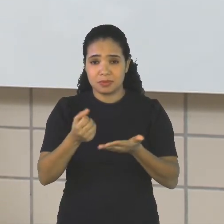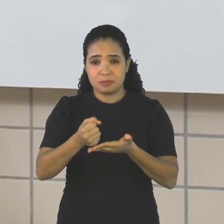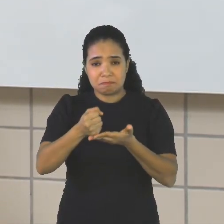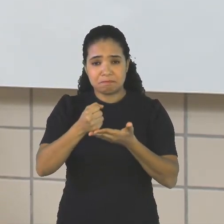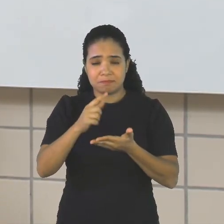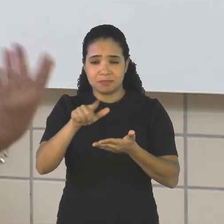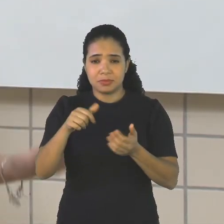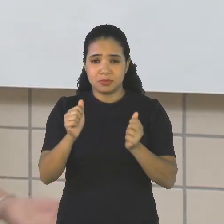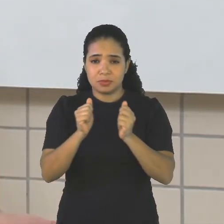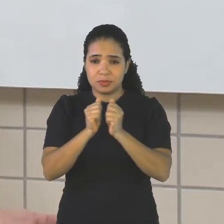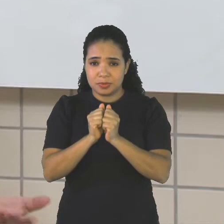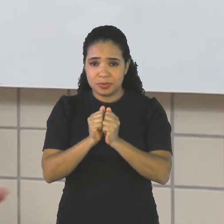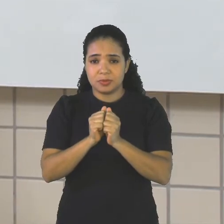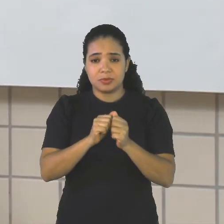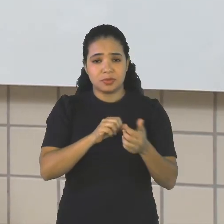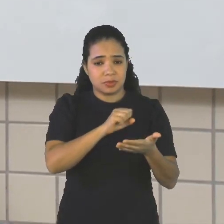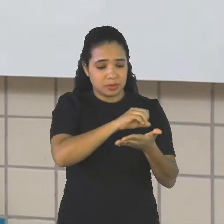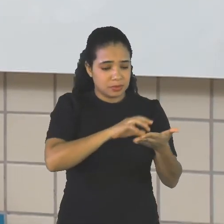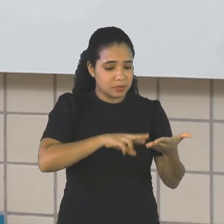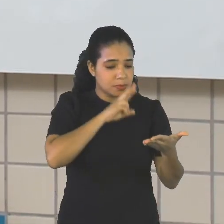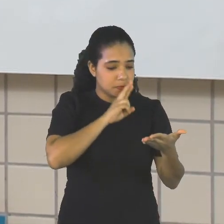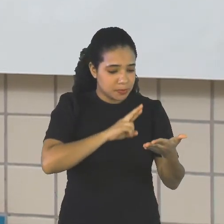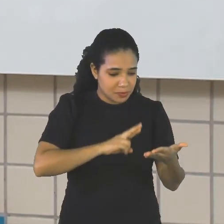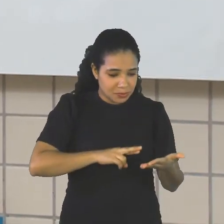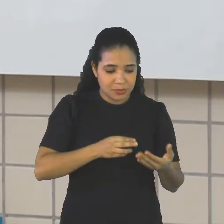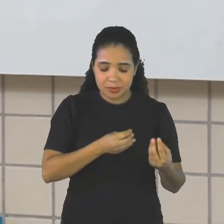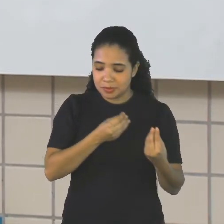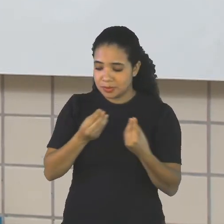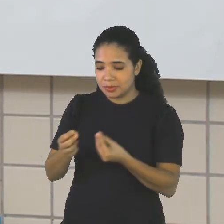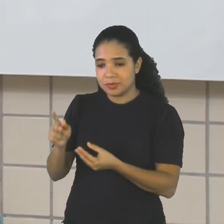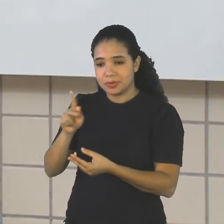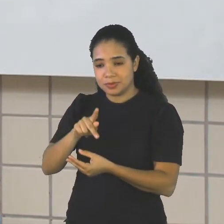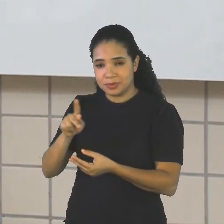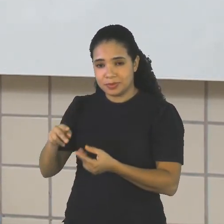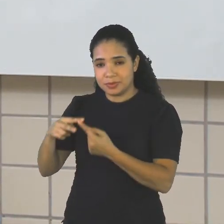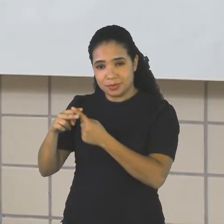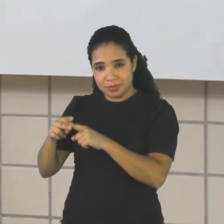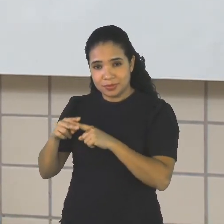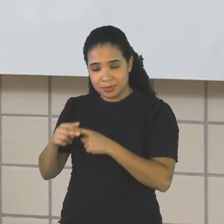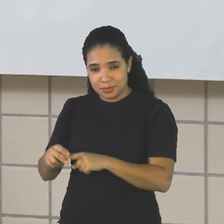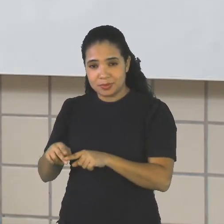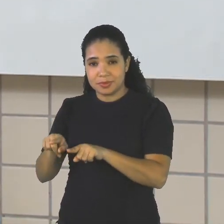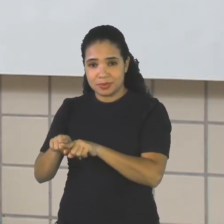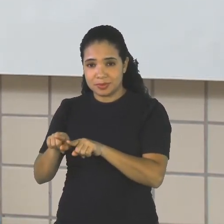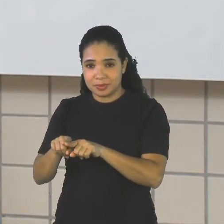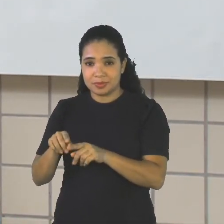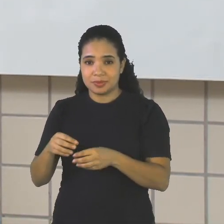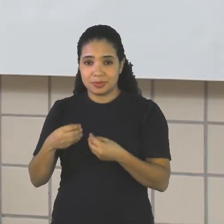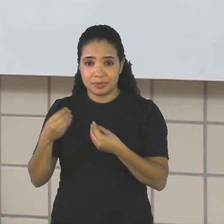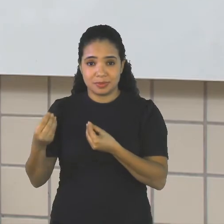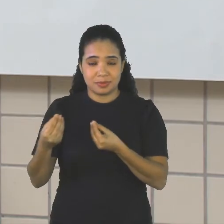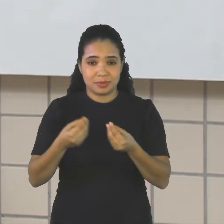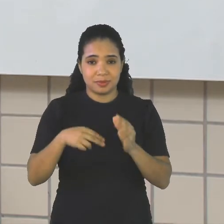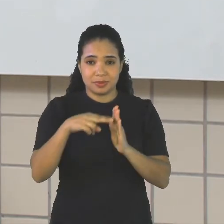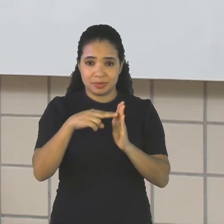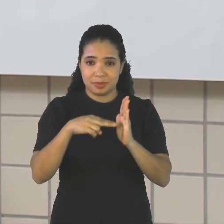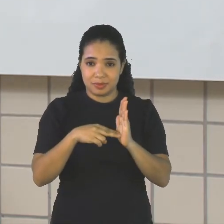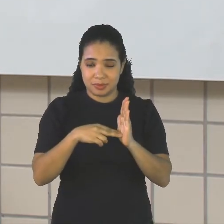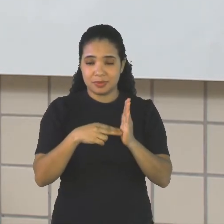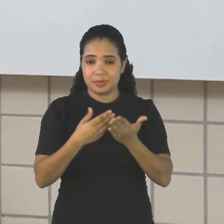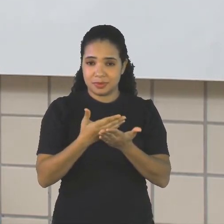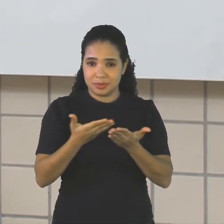ouro, realizando todas as atividades e entregando, né, para os professores poderem fazer a correção e darem as notas bimestrais para